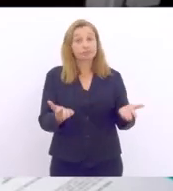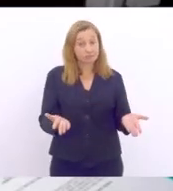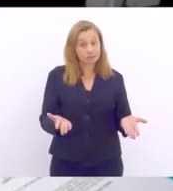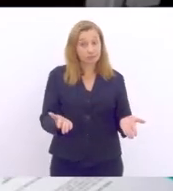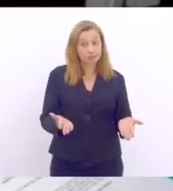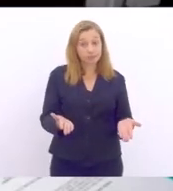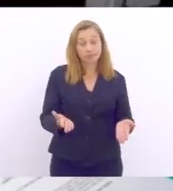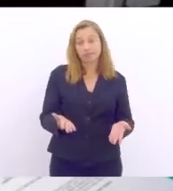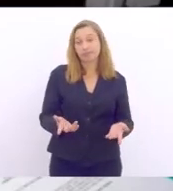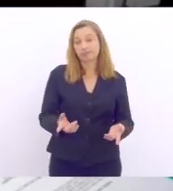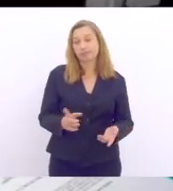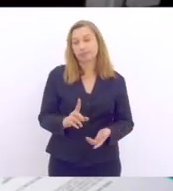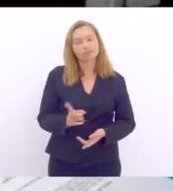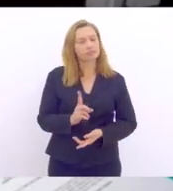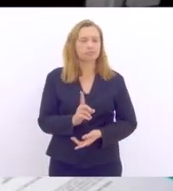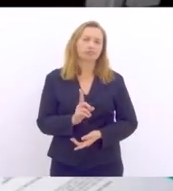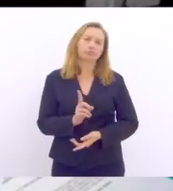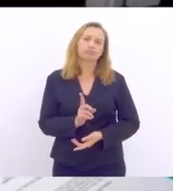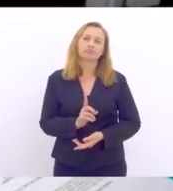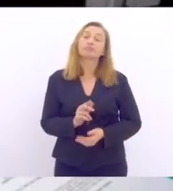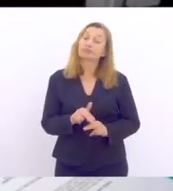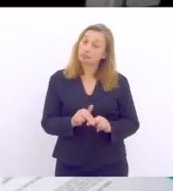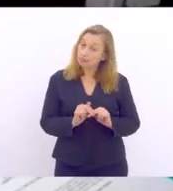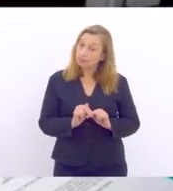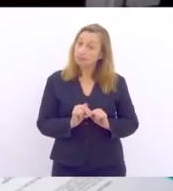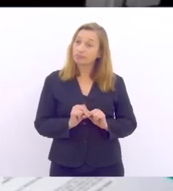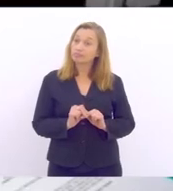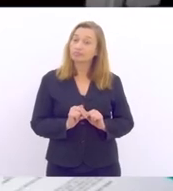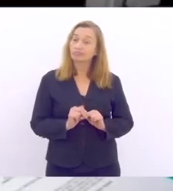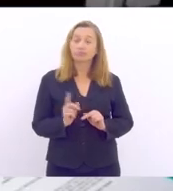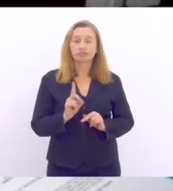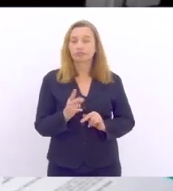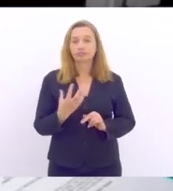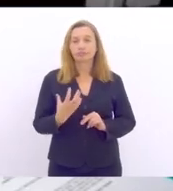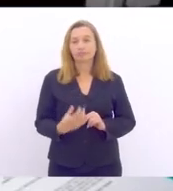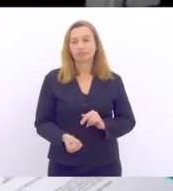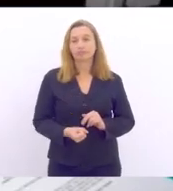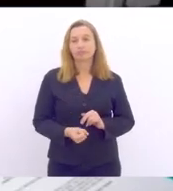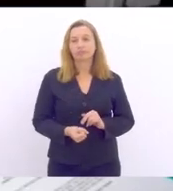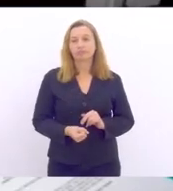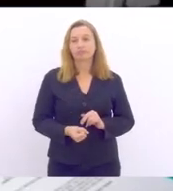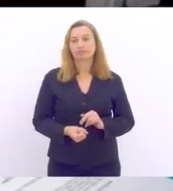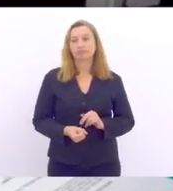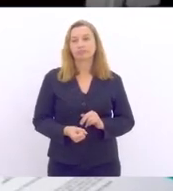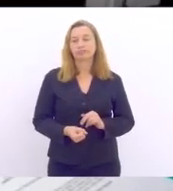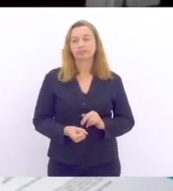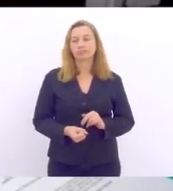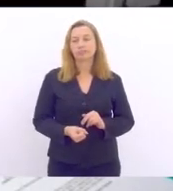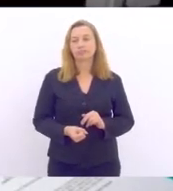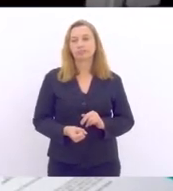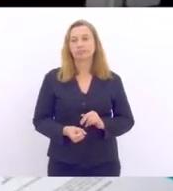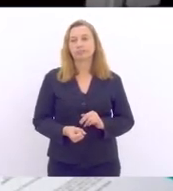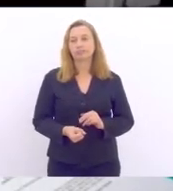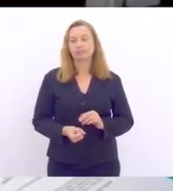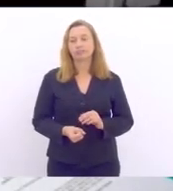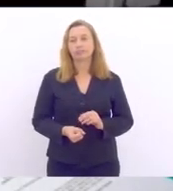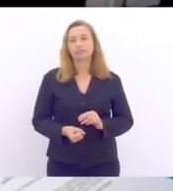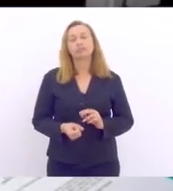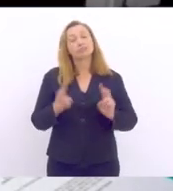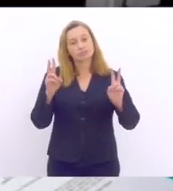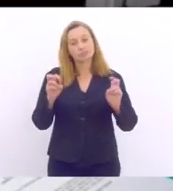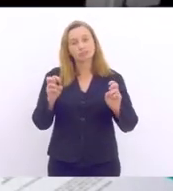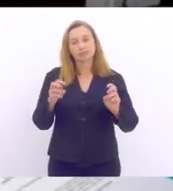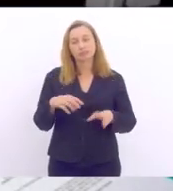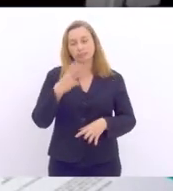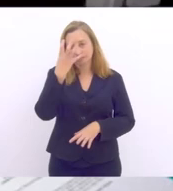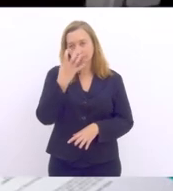suas prioridades. É claro que não. E, por isso, é inaceitável, esse é um dos aspectos graves, é inaceitável